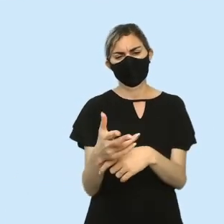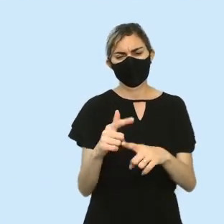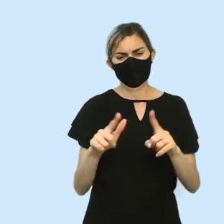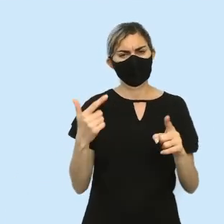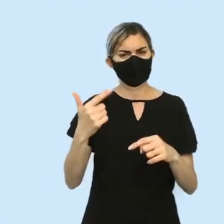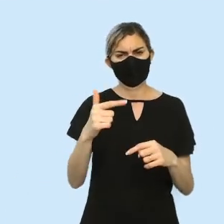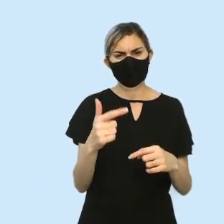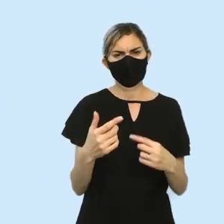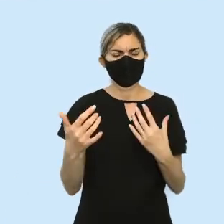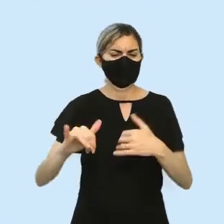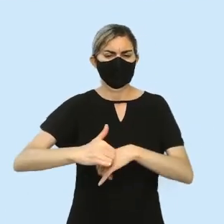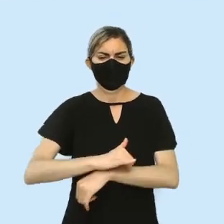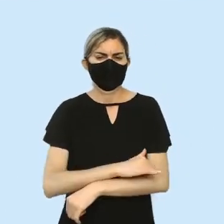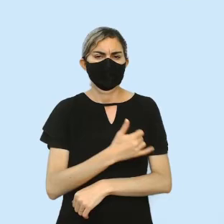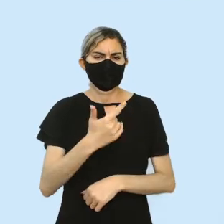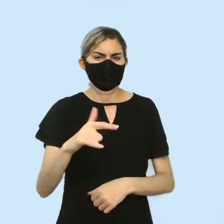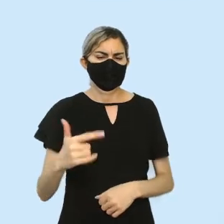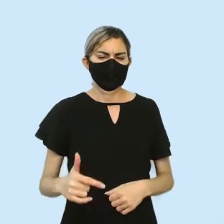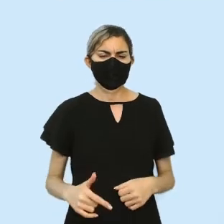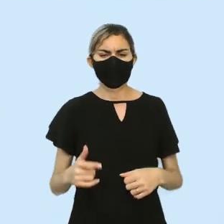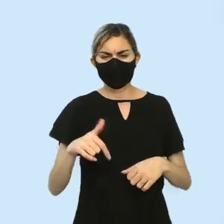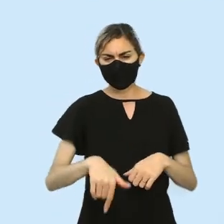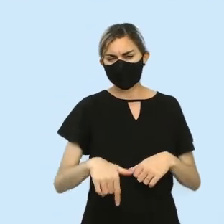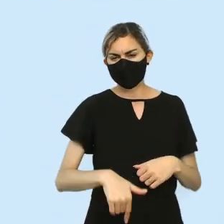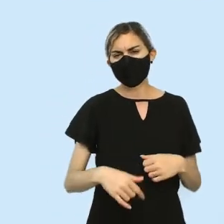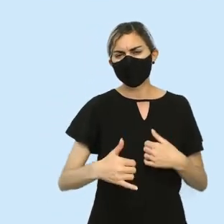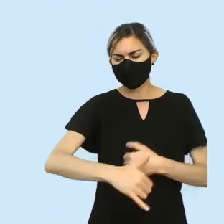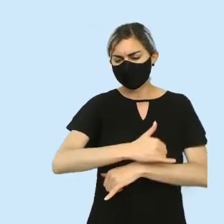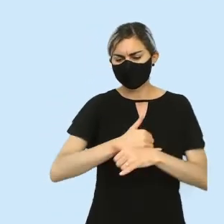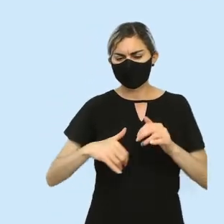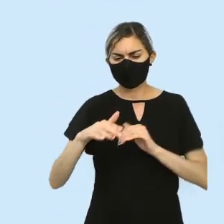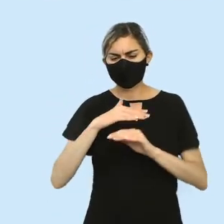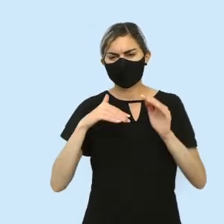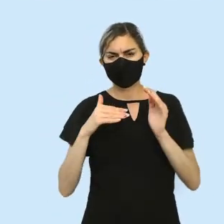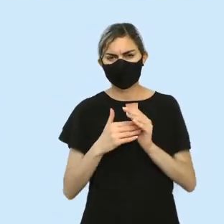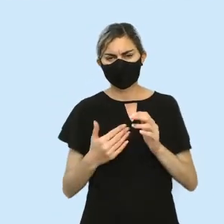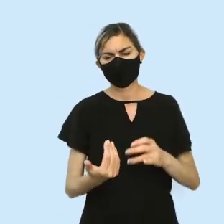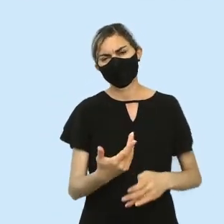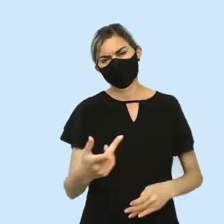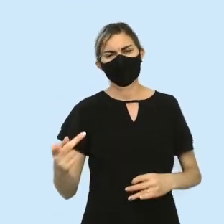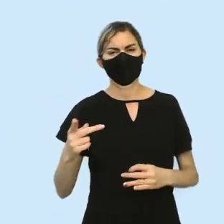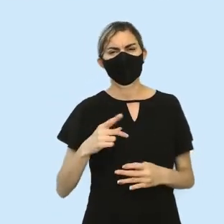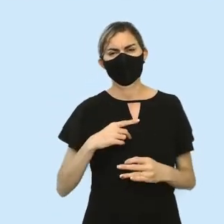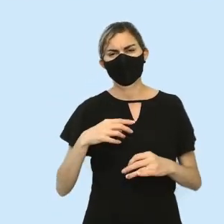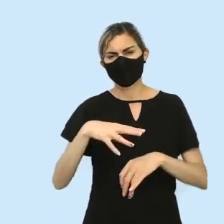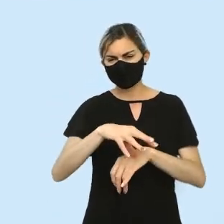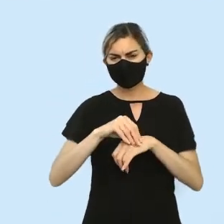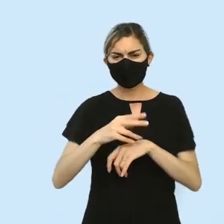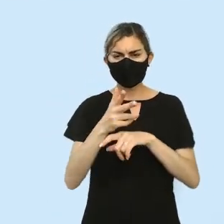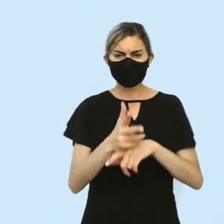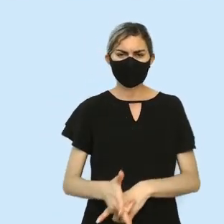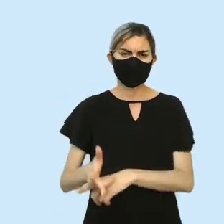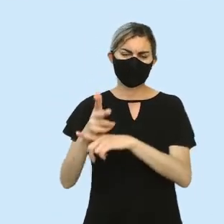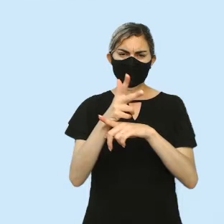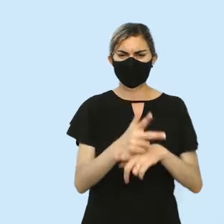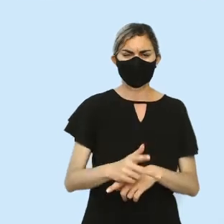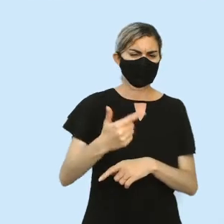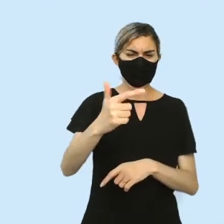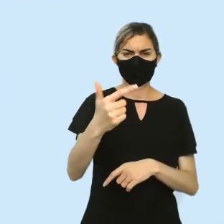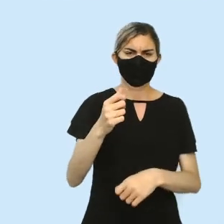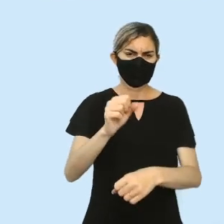tem como a Aninha engordar, porque aqui no estúdio é energia total. É PowerPoint, é gravação de aula.